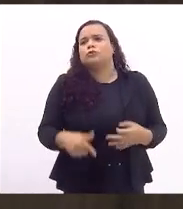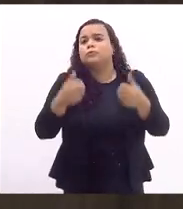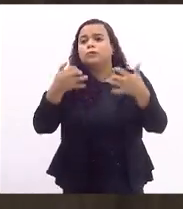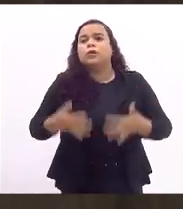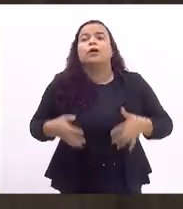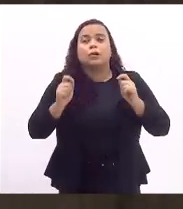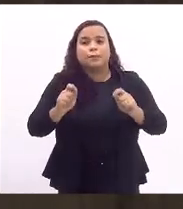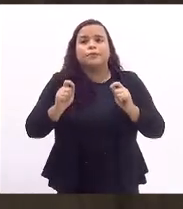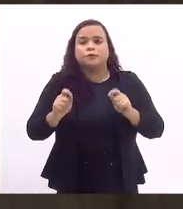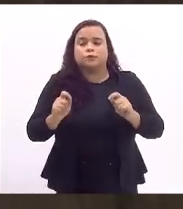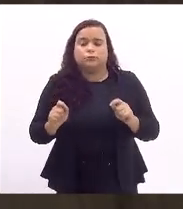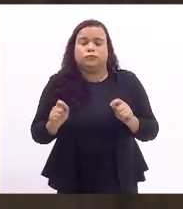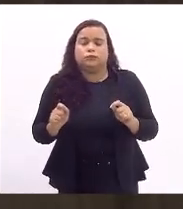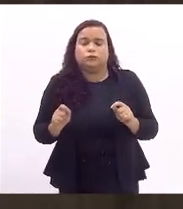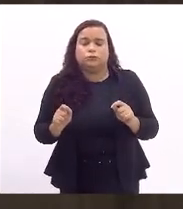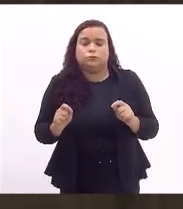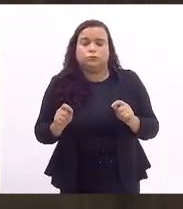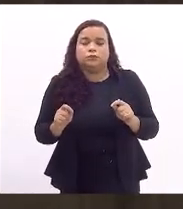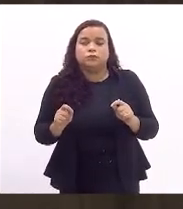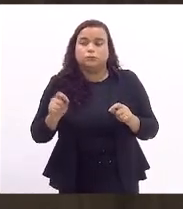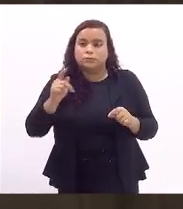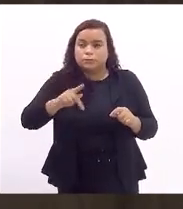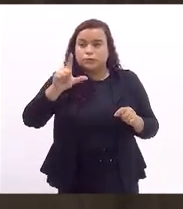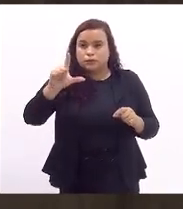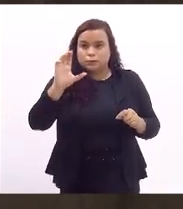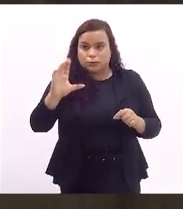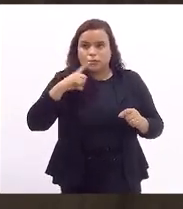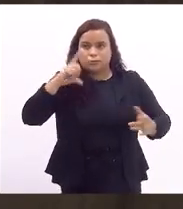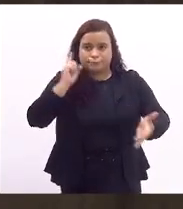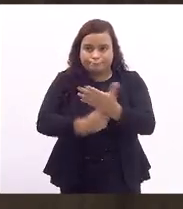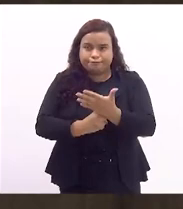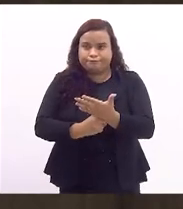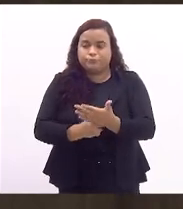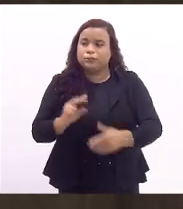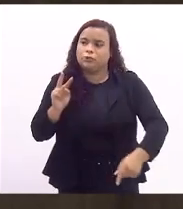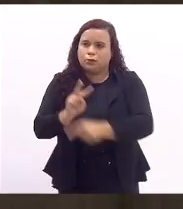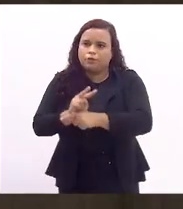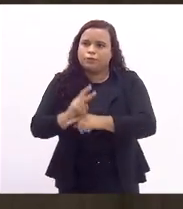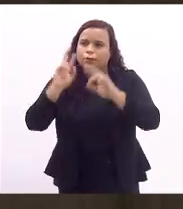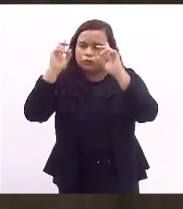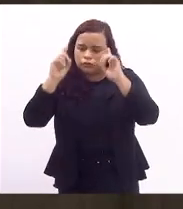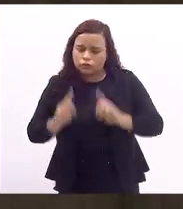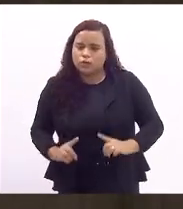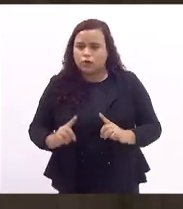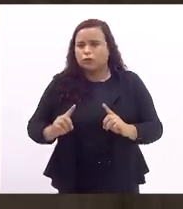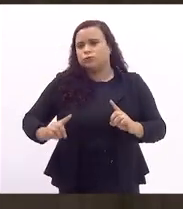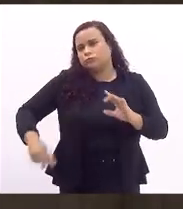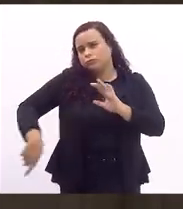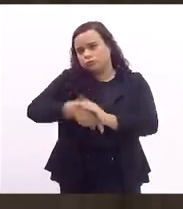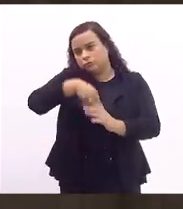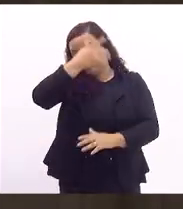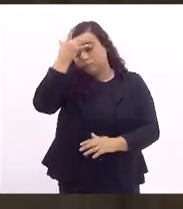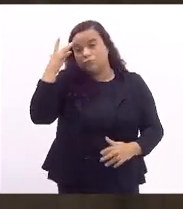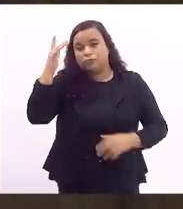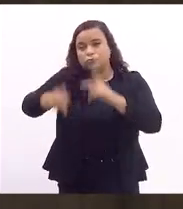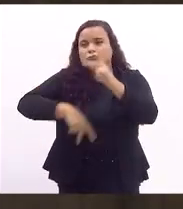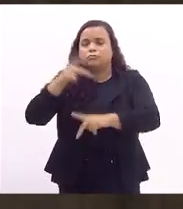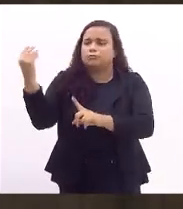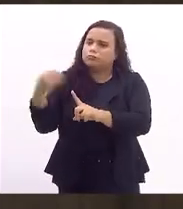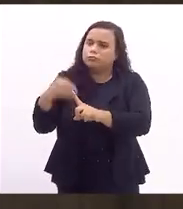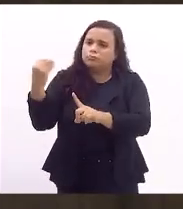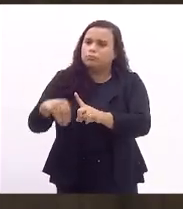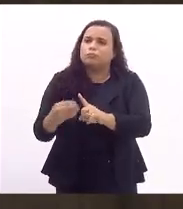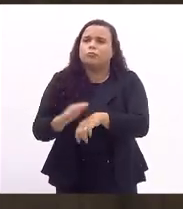que expressa nesses Perry seu compromisso com a defesa dos direitos da população mais